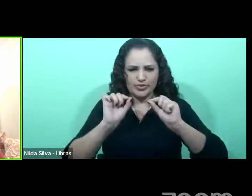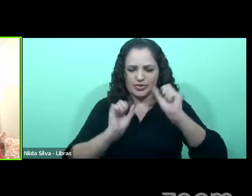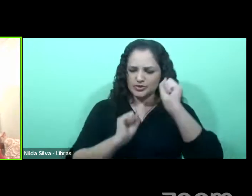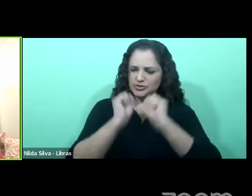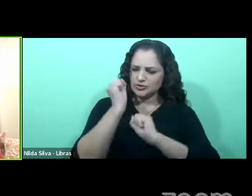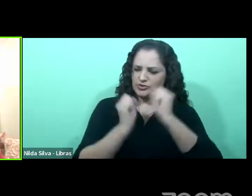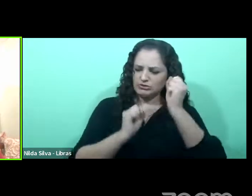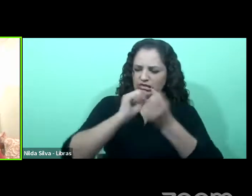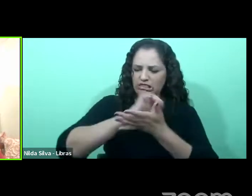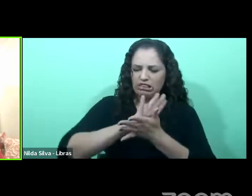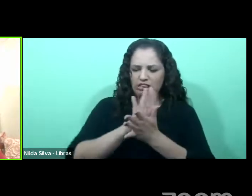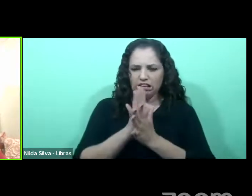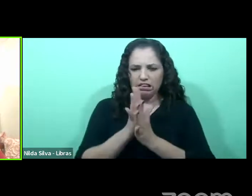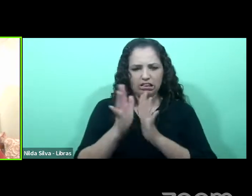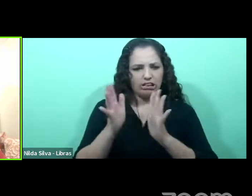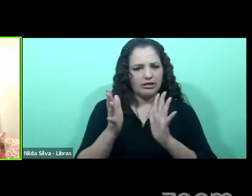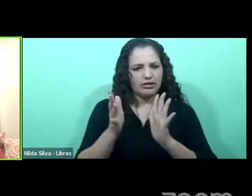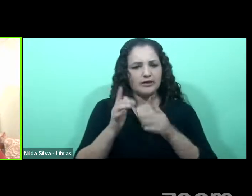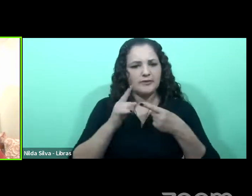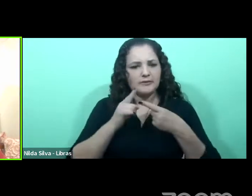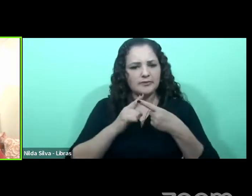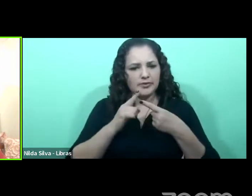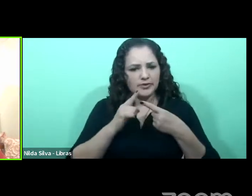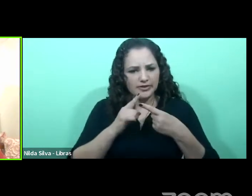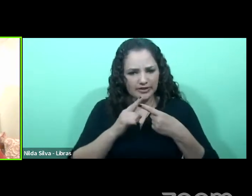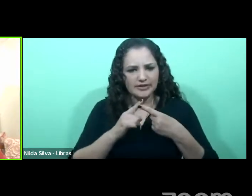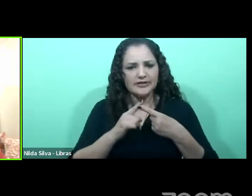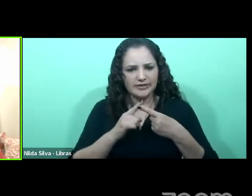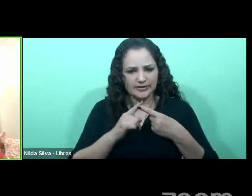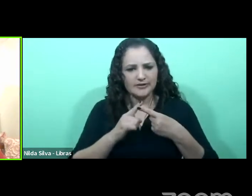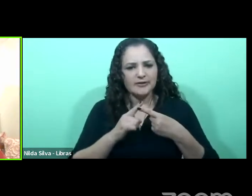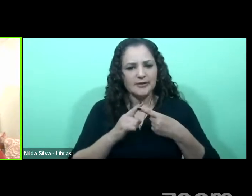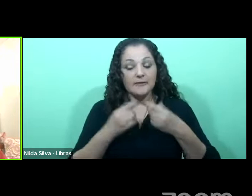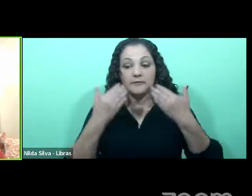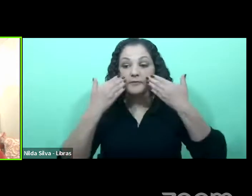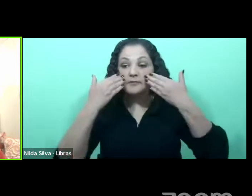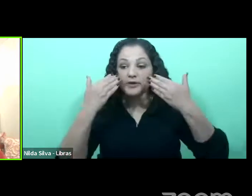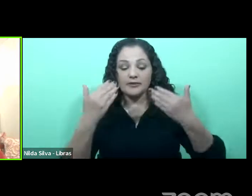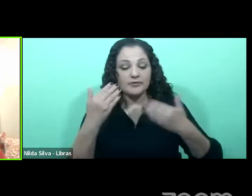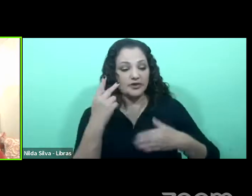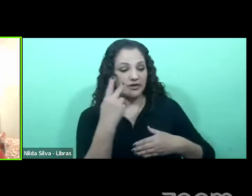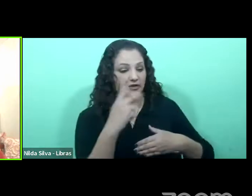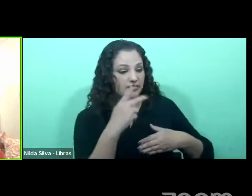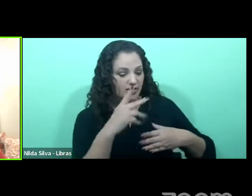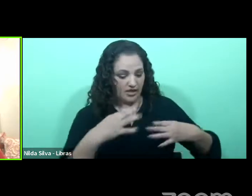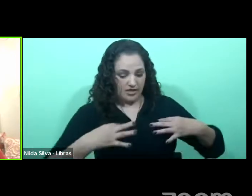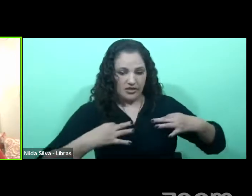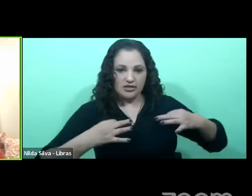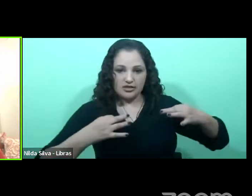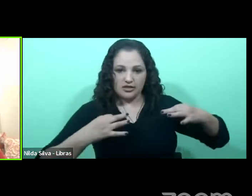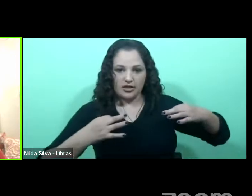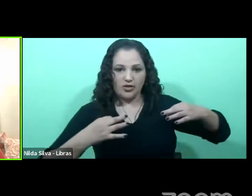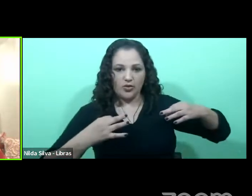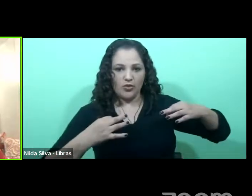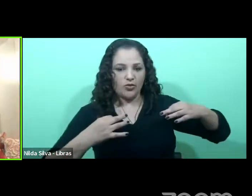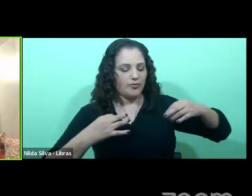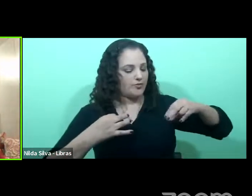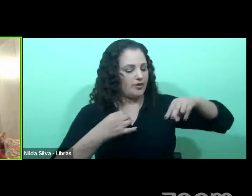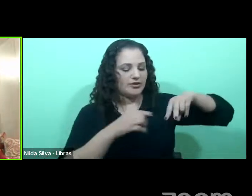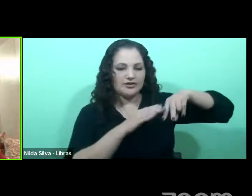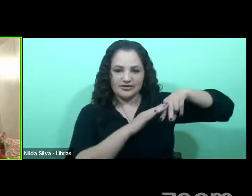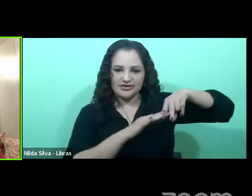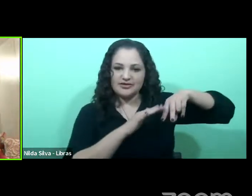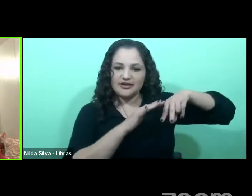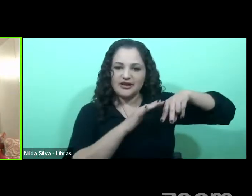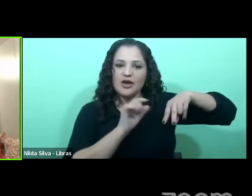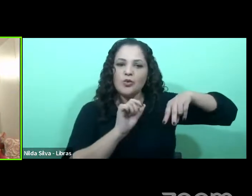né? Para emular que sobre ela há um tempo e uma história que a destruiu. A gente não pode estar